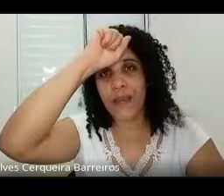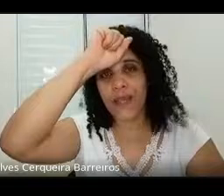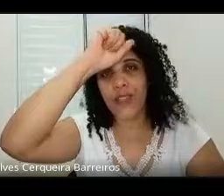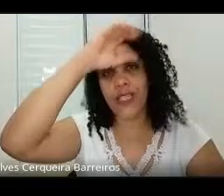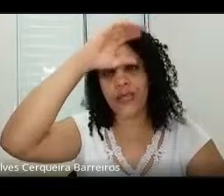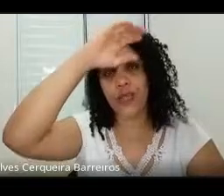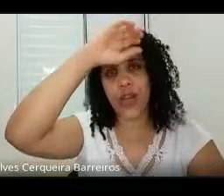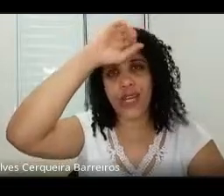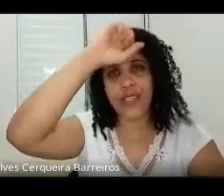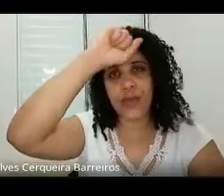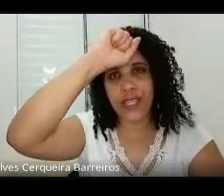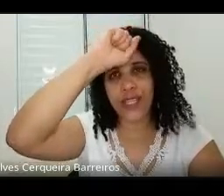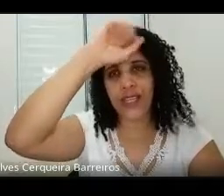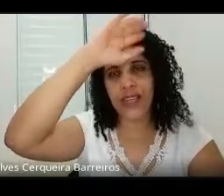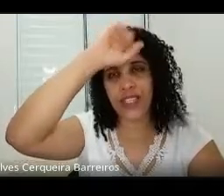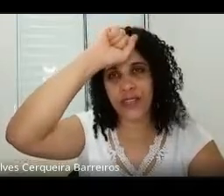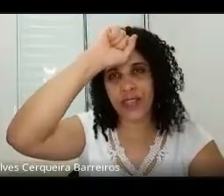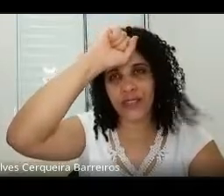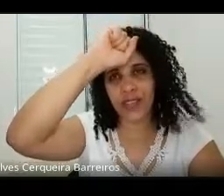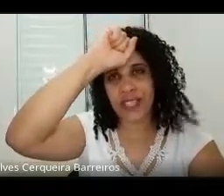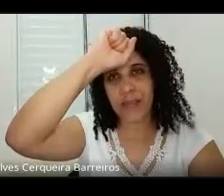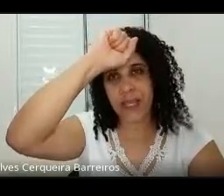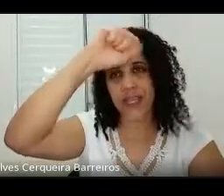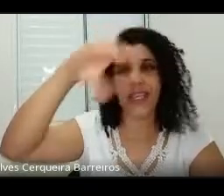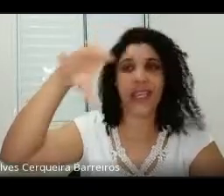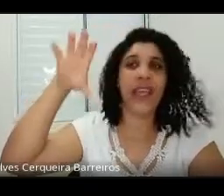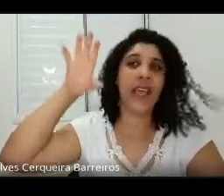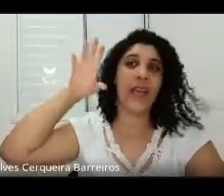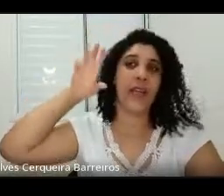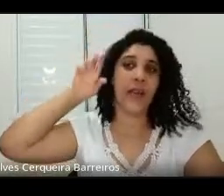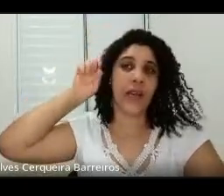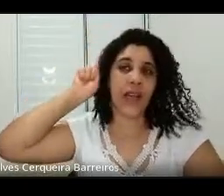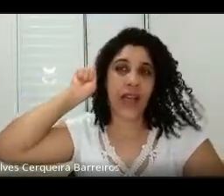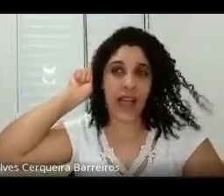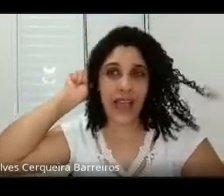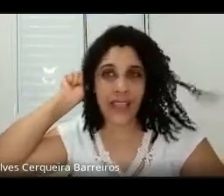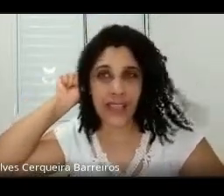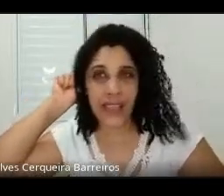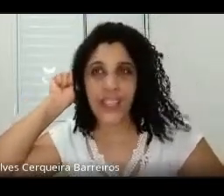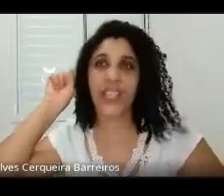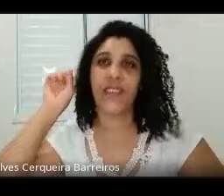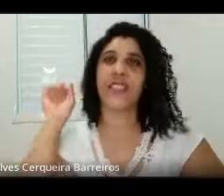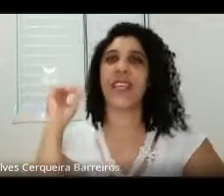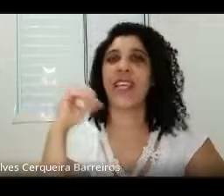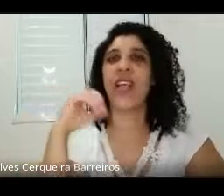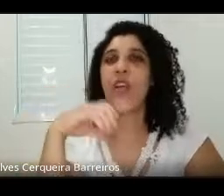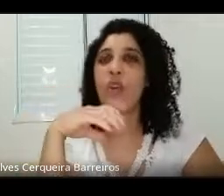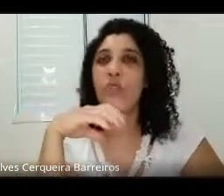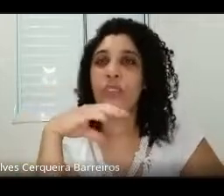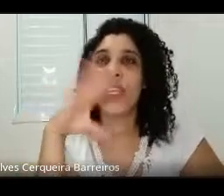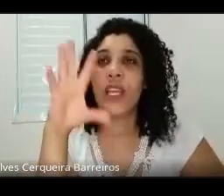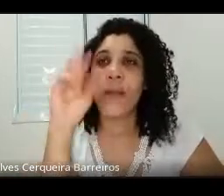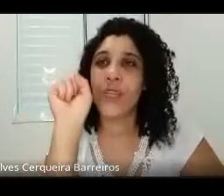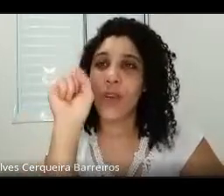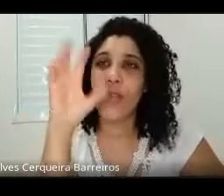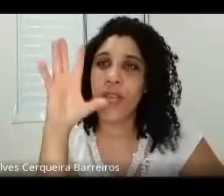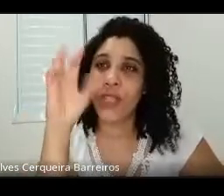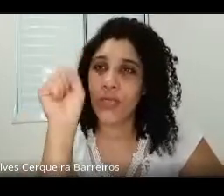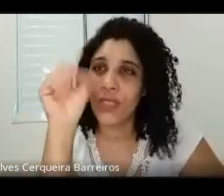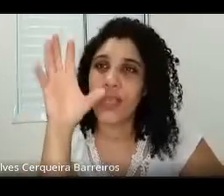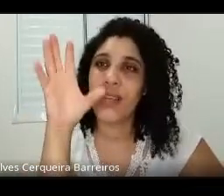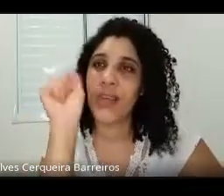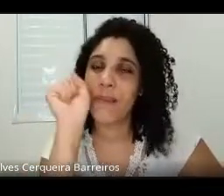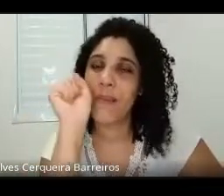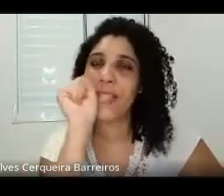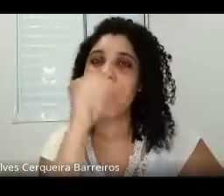os parâmetros, né? Mudou a locação aqui, aí já vai ser aprender. Aqui já vai ser ouvir, mas o